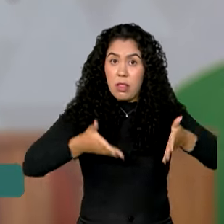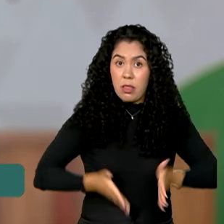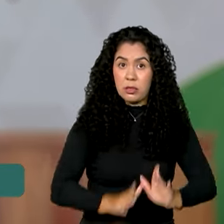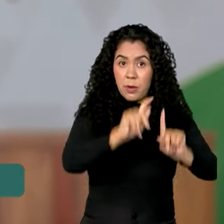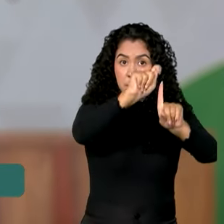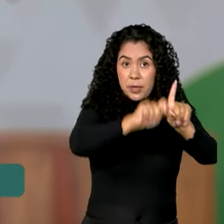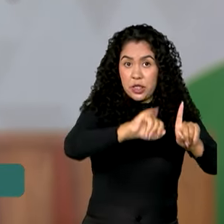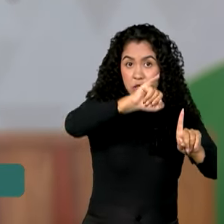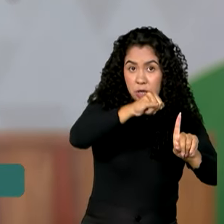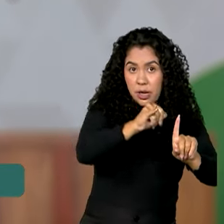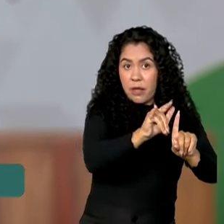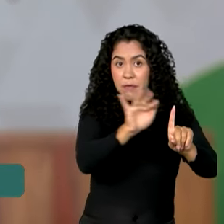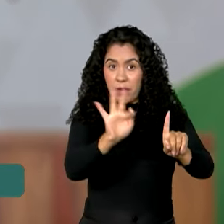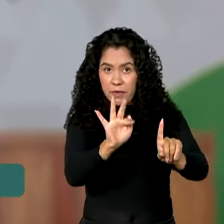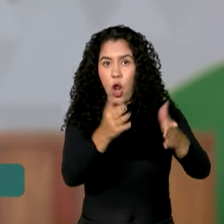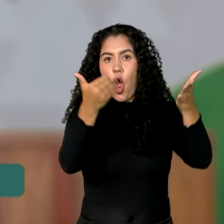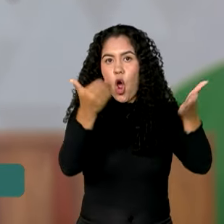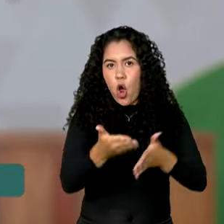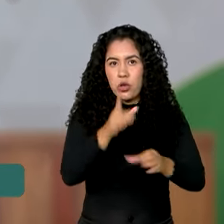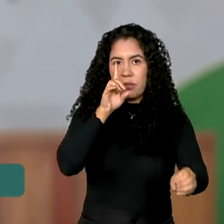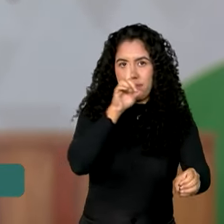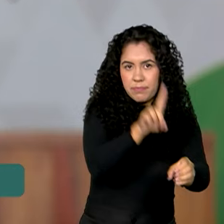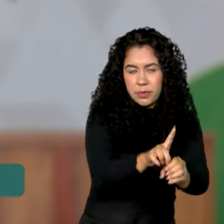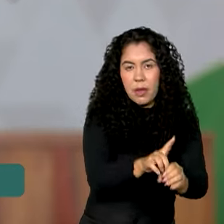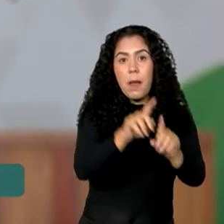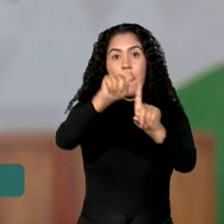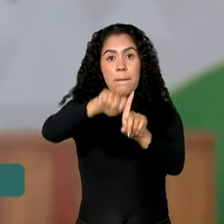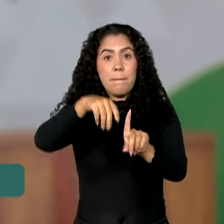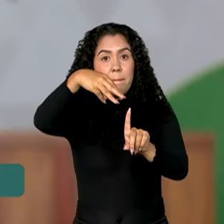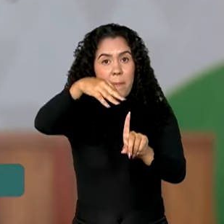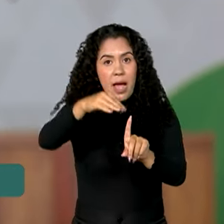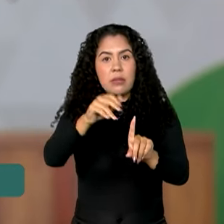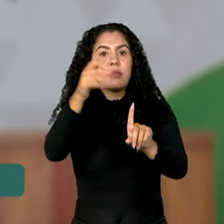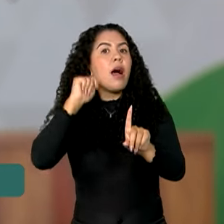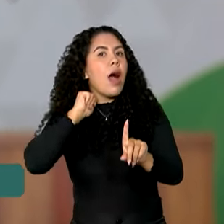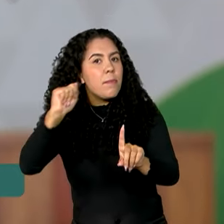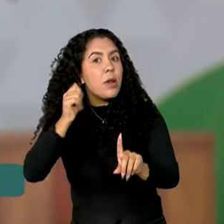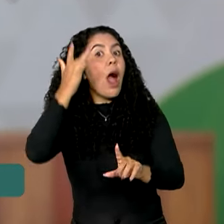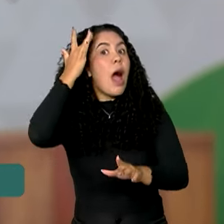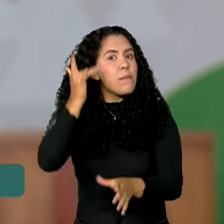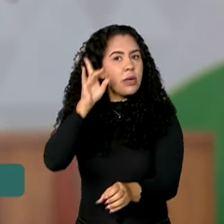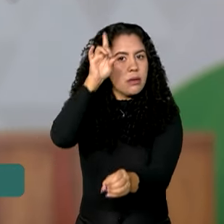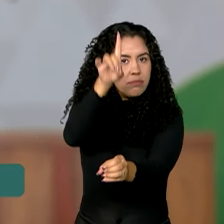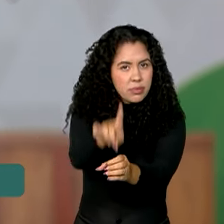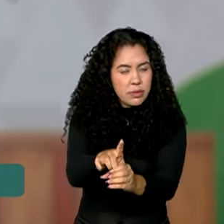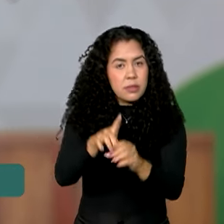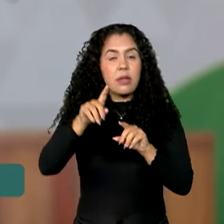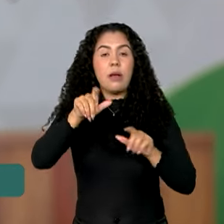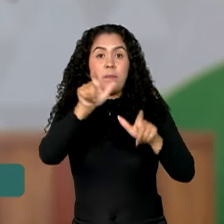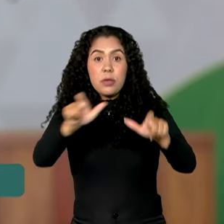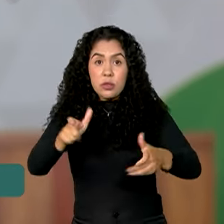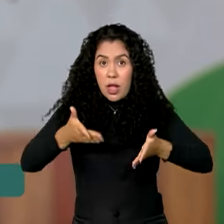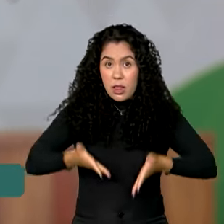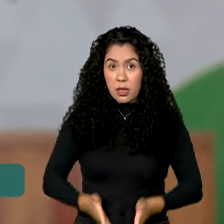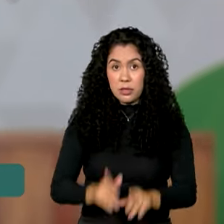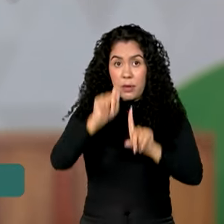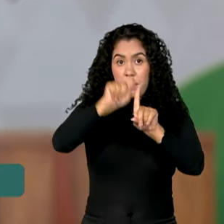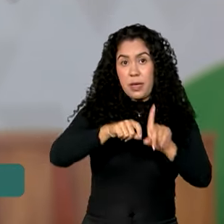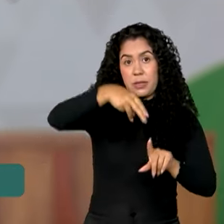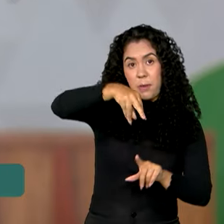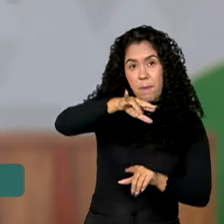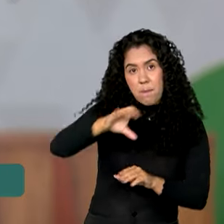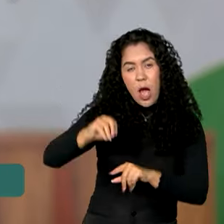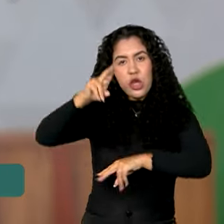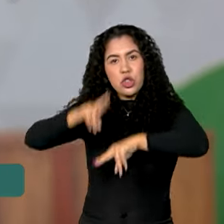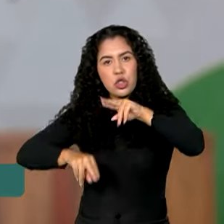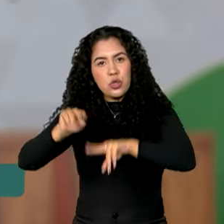fevereiro recebem hoje. Março e abril recebem amanhã. Os que nasceram em maio e junho recebem em 2 de